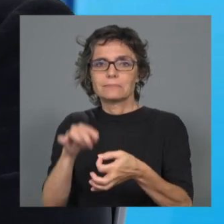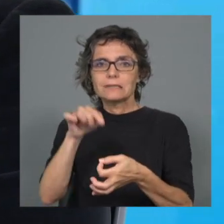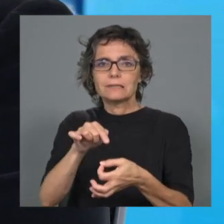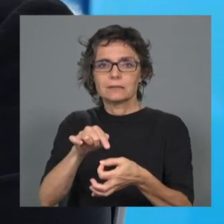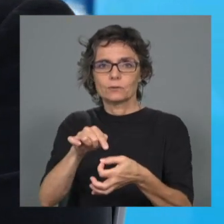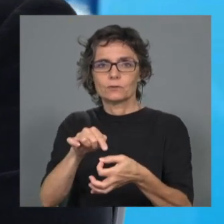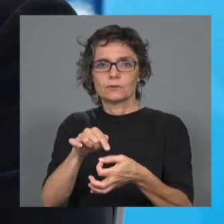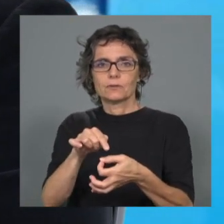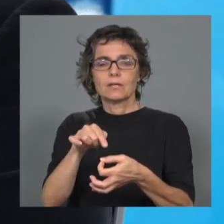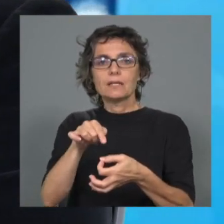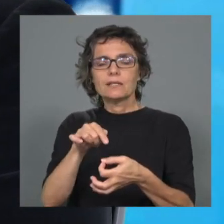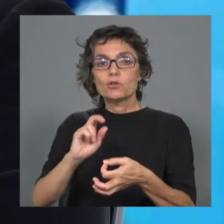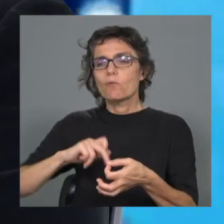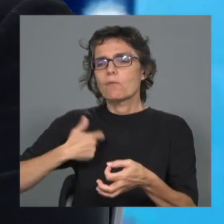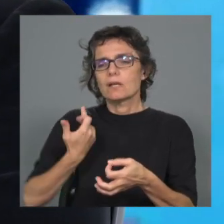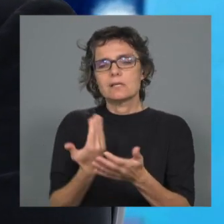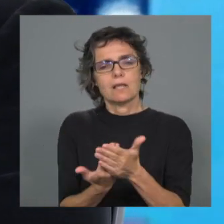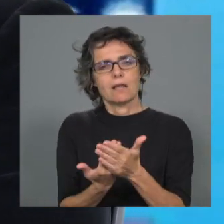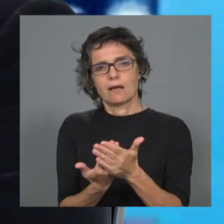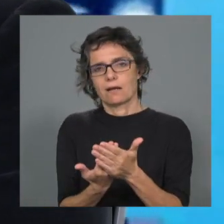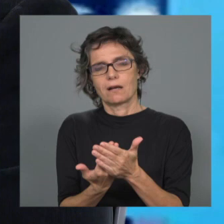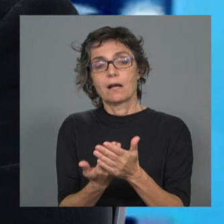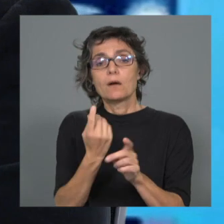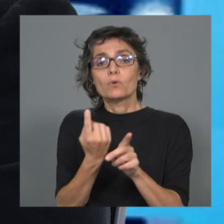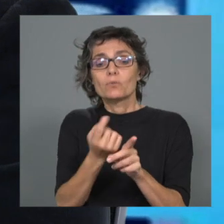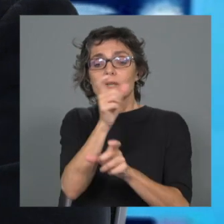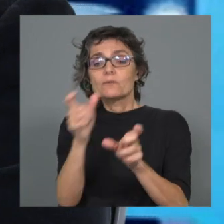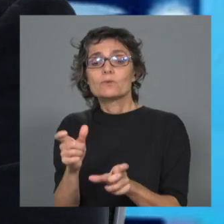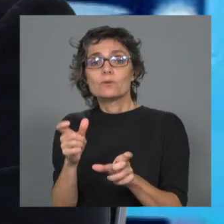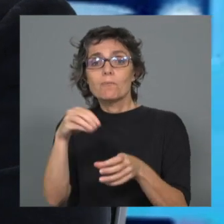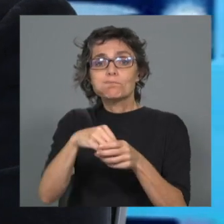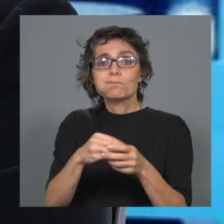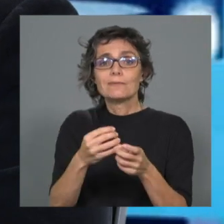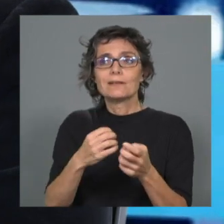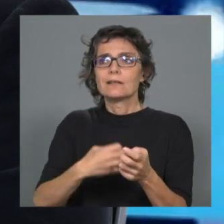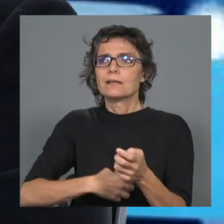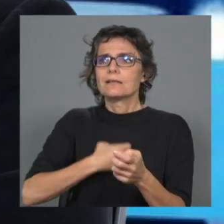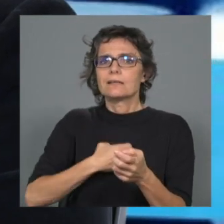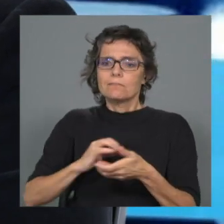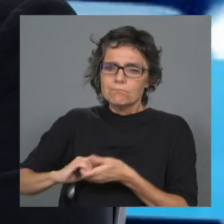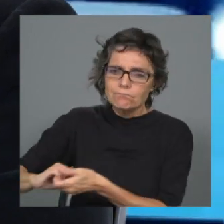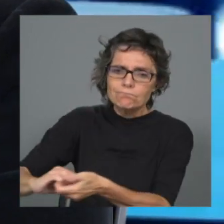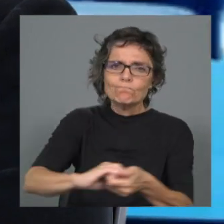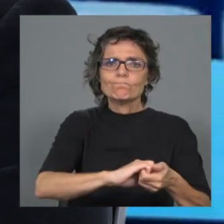é também uma fonte de riqueza muito grande, no sentido em que as pessoas são verdadeiramente solidárias